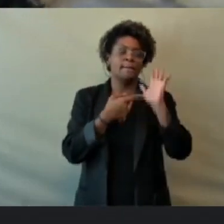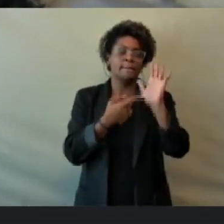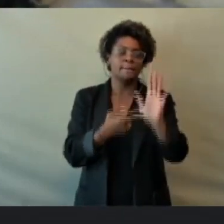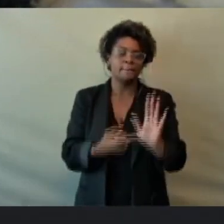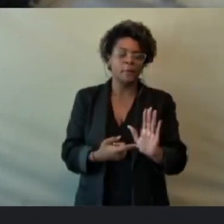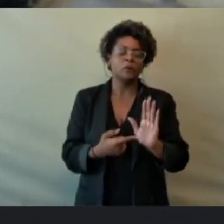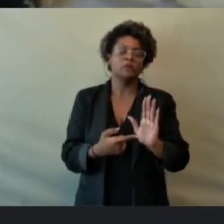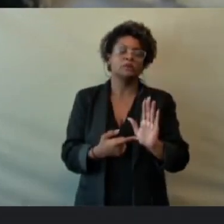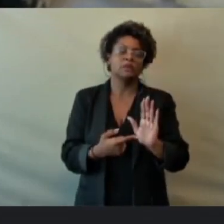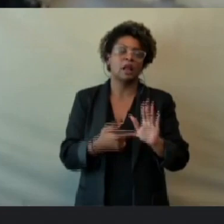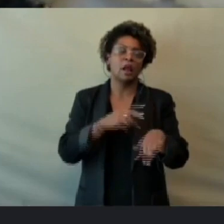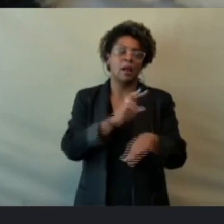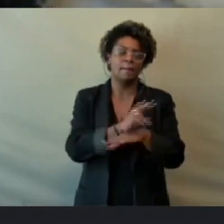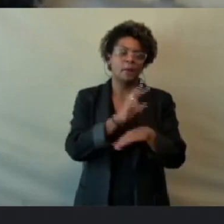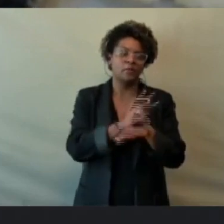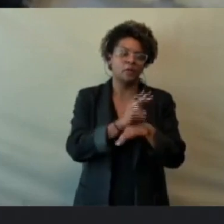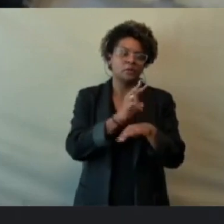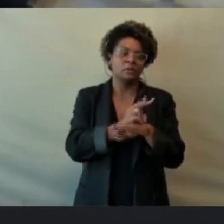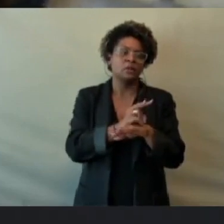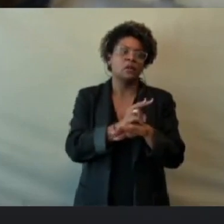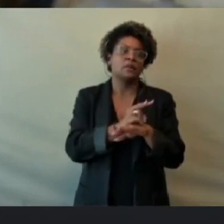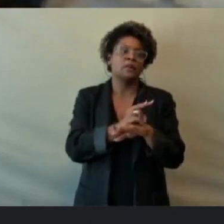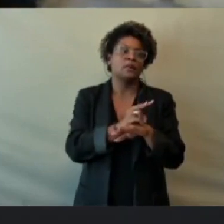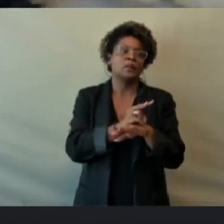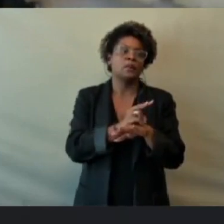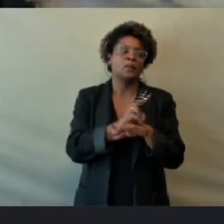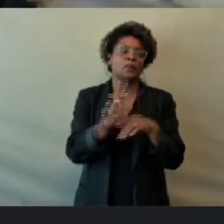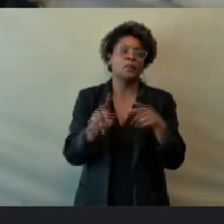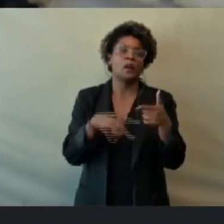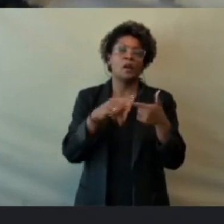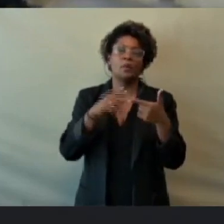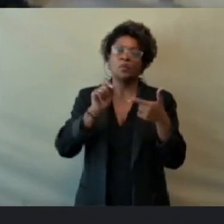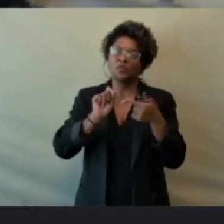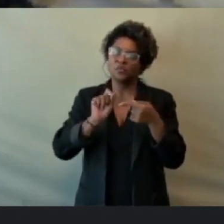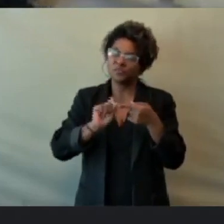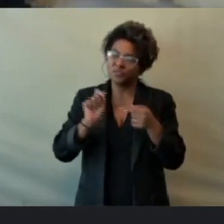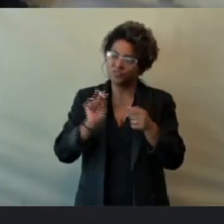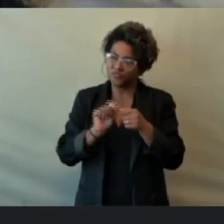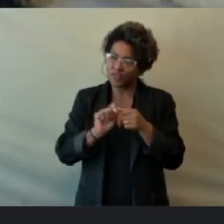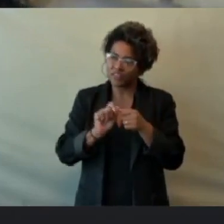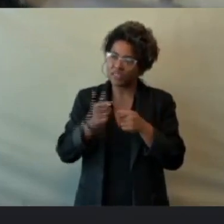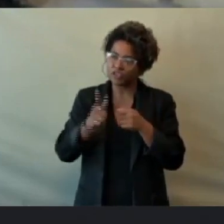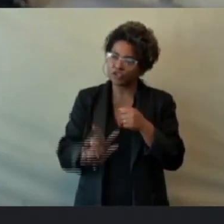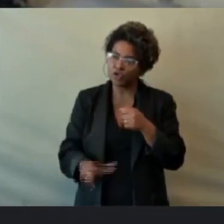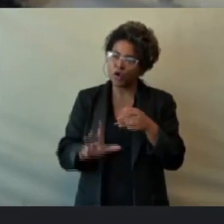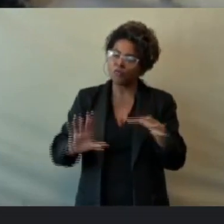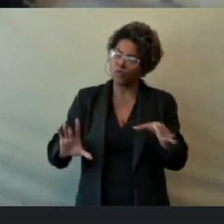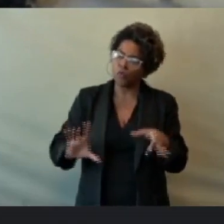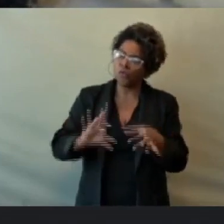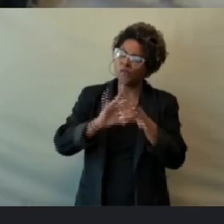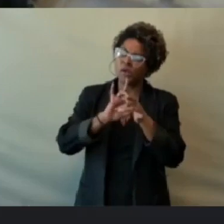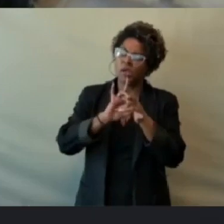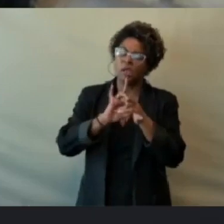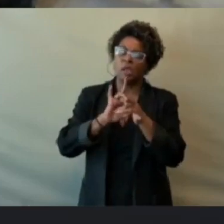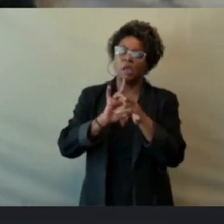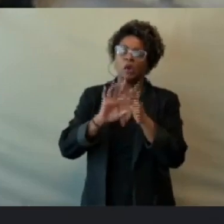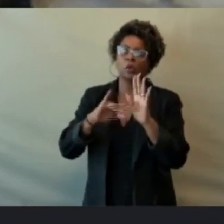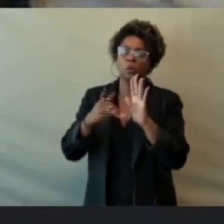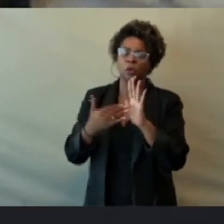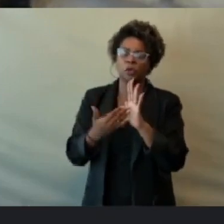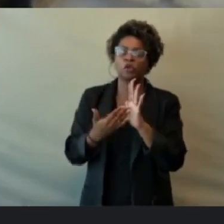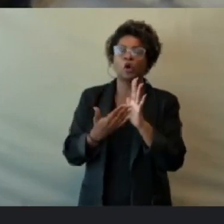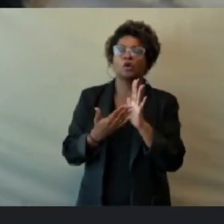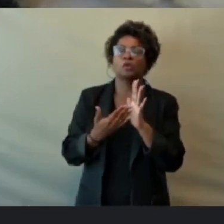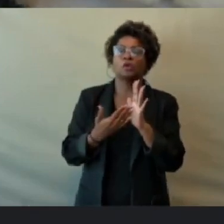para a reconstrução daqueles laços daquela dinâmica familiar que é extremamente importante nós